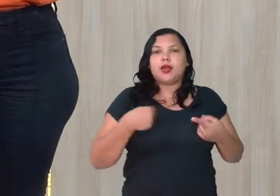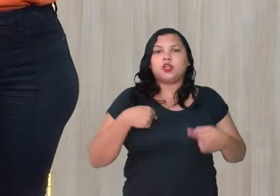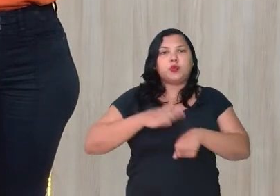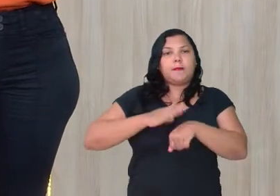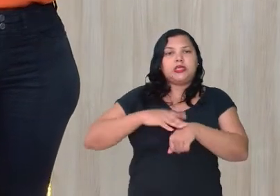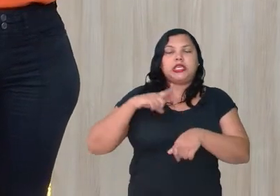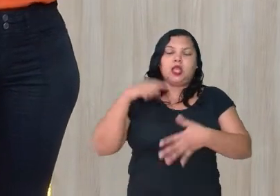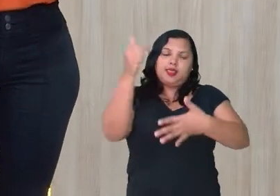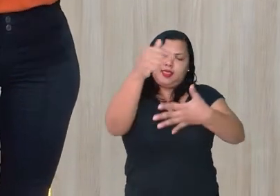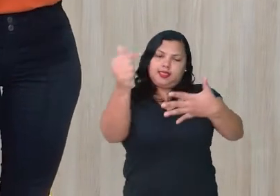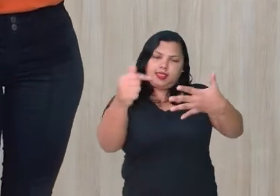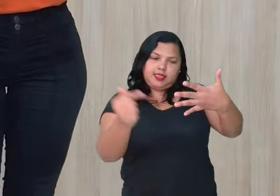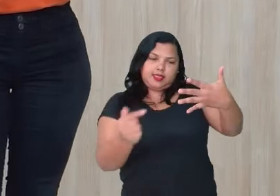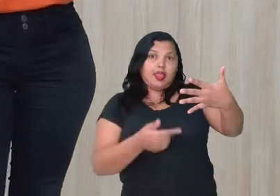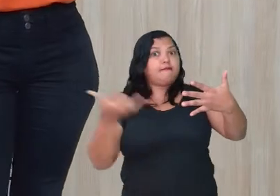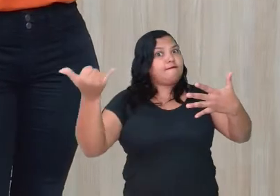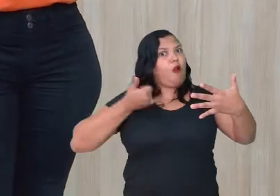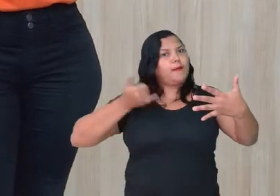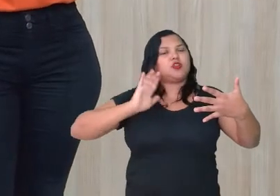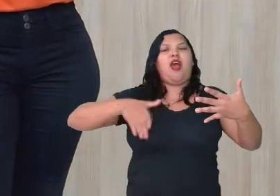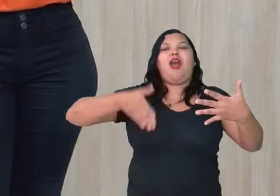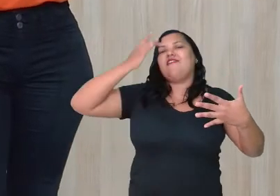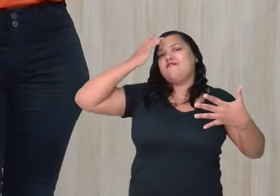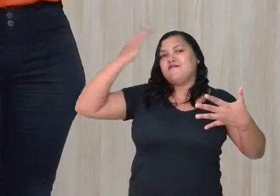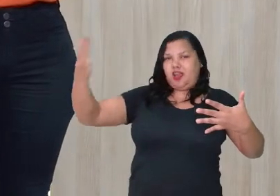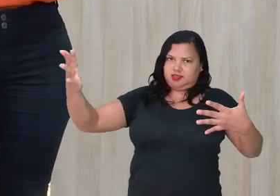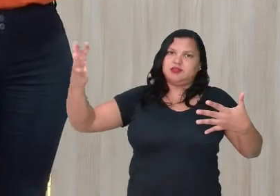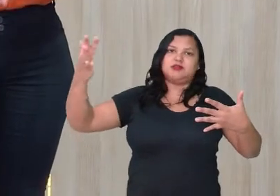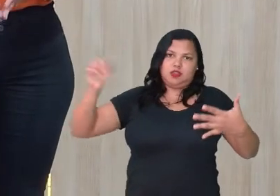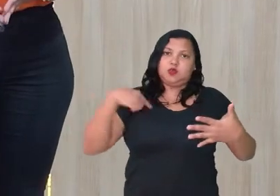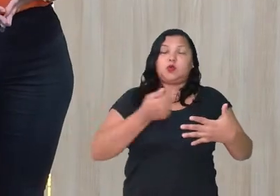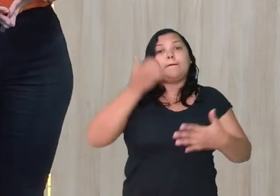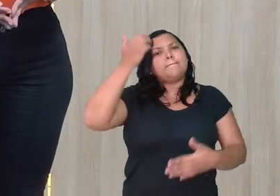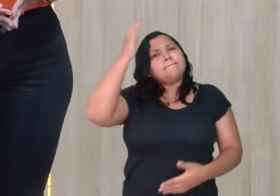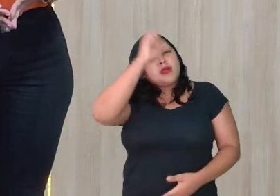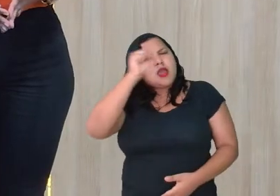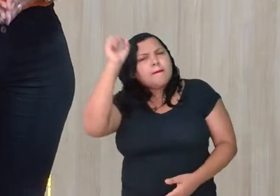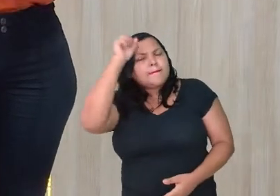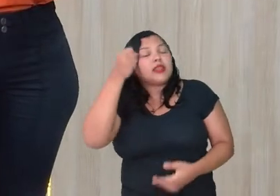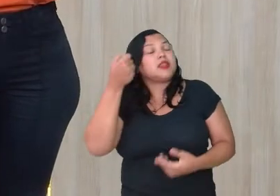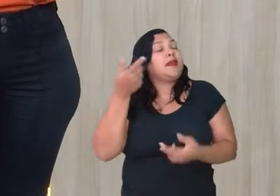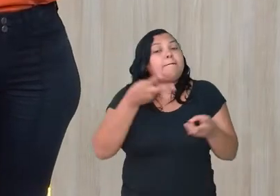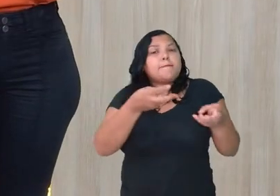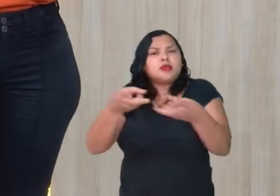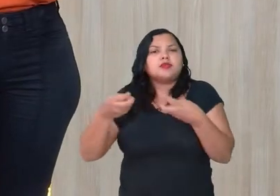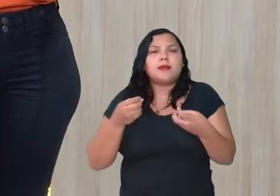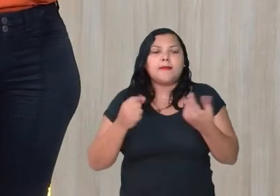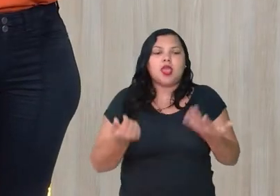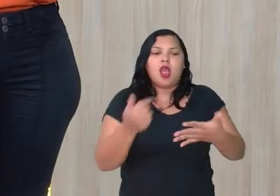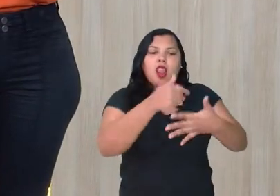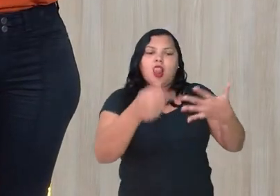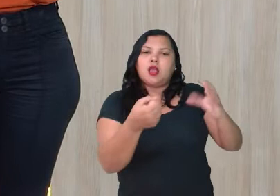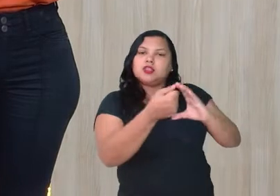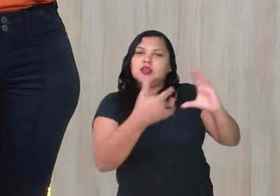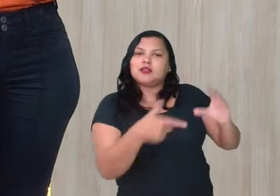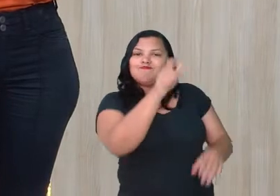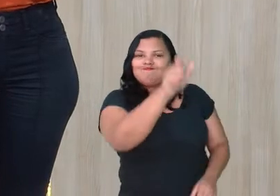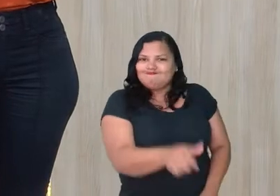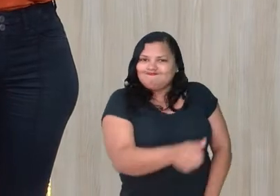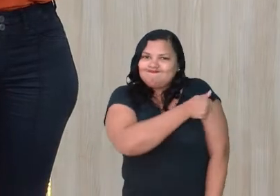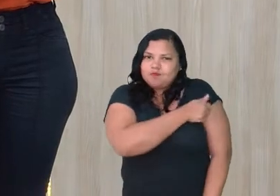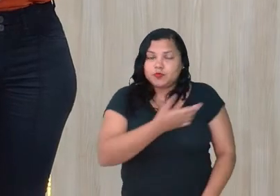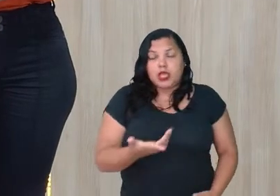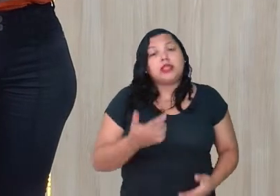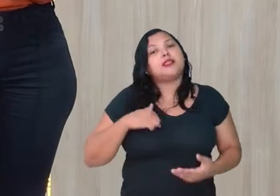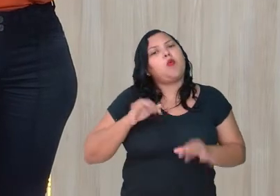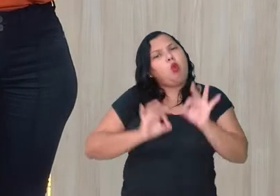alguns indicativos, algumas informações, fica mais fácil para a gente perceber essas evidências. Então, eu estruturei dessa forma para que fique mais